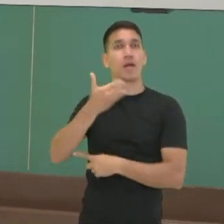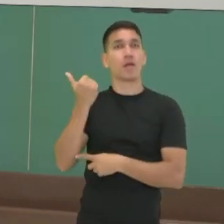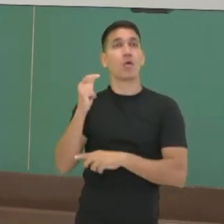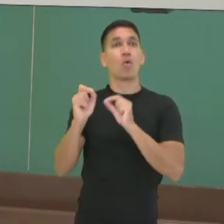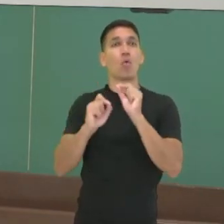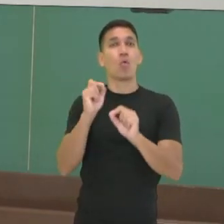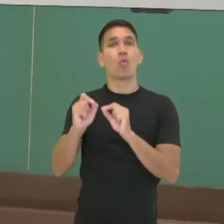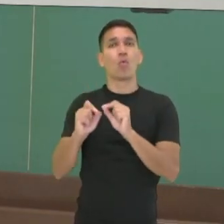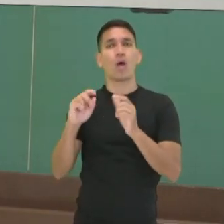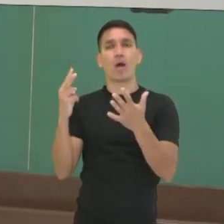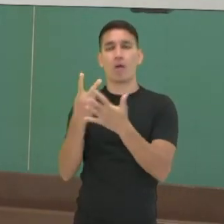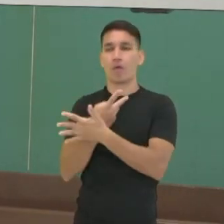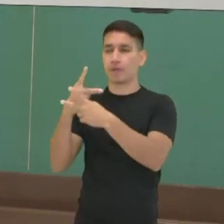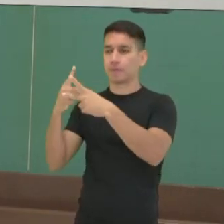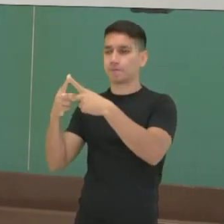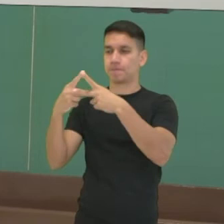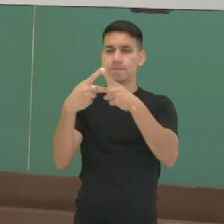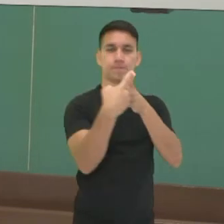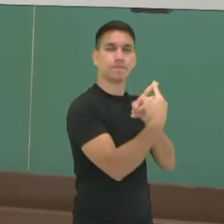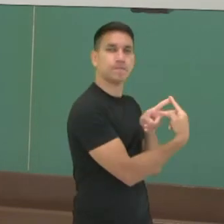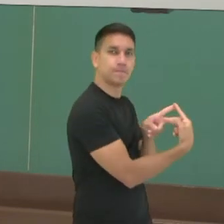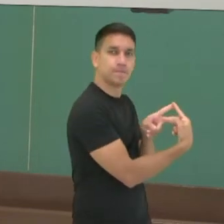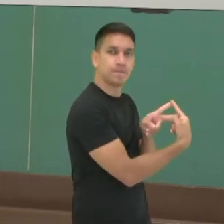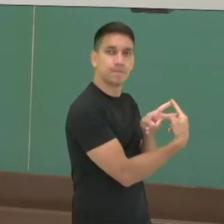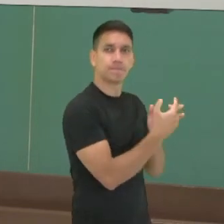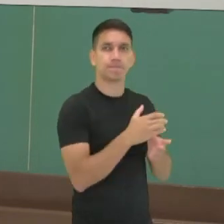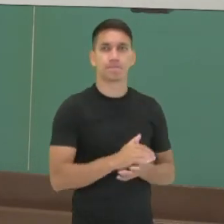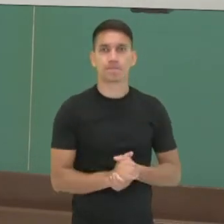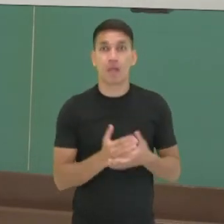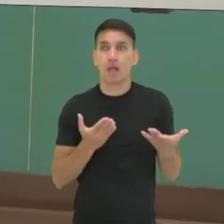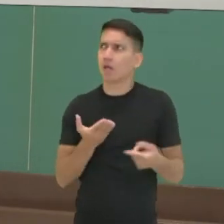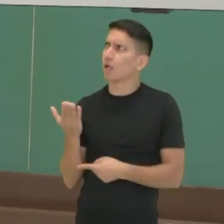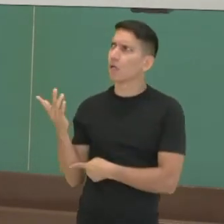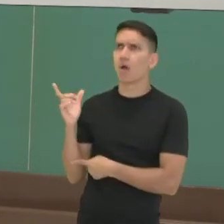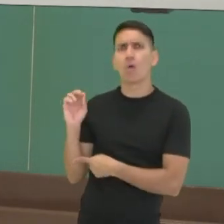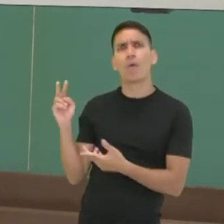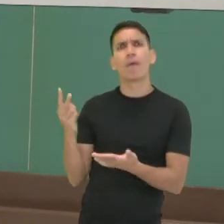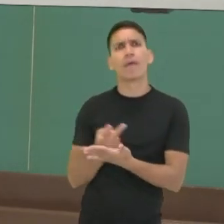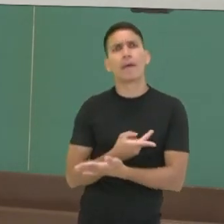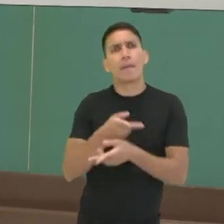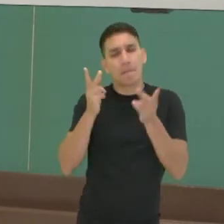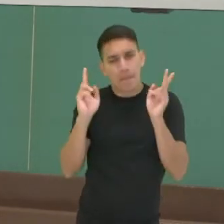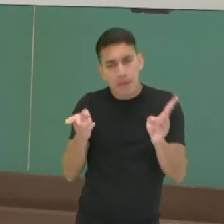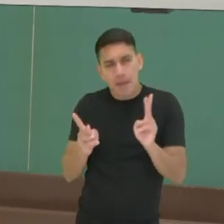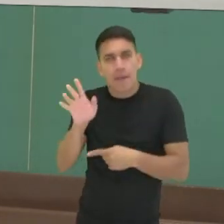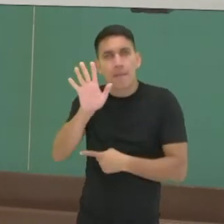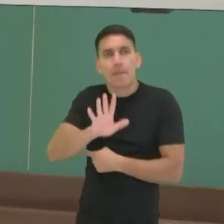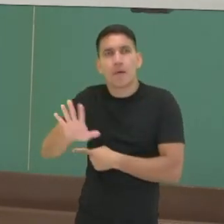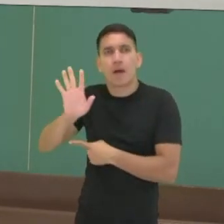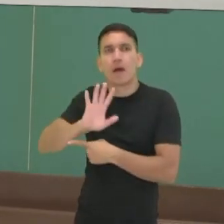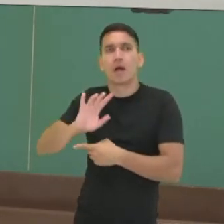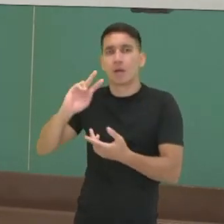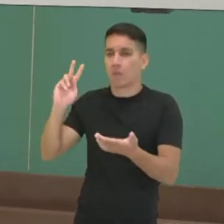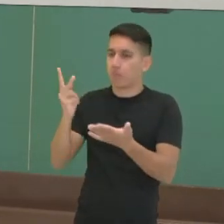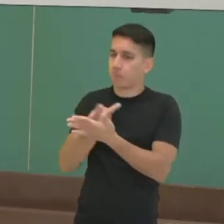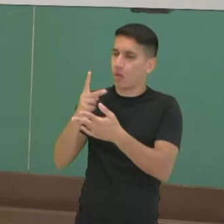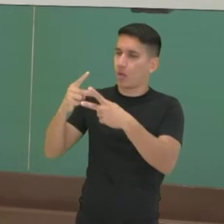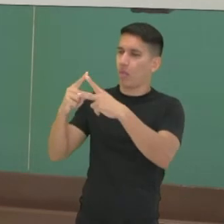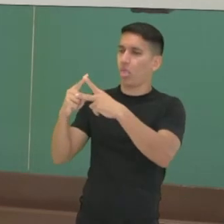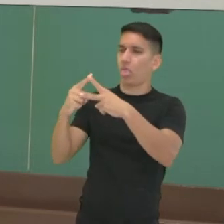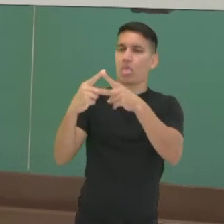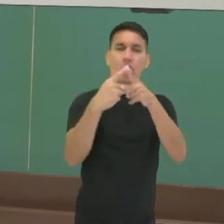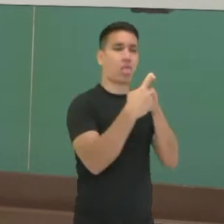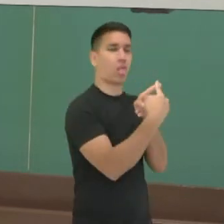a reflexão que ela sofreu. E agora? Agora essa mesma figura sofreu uma rotação